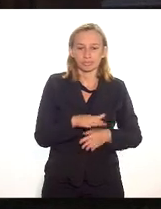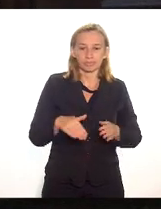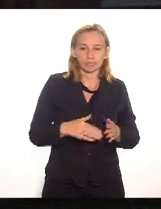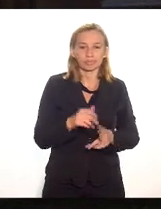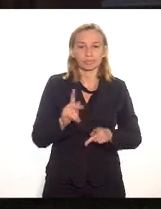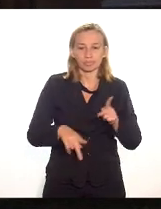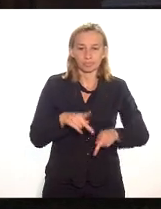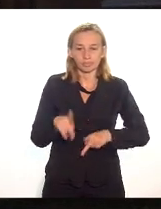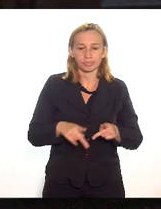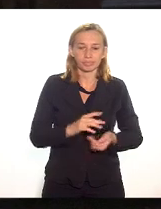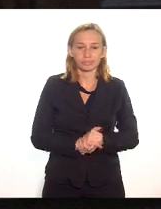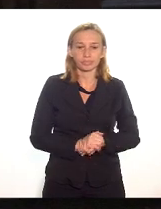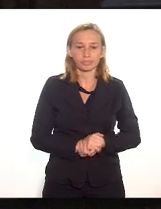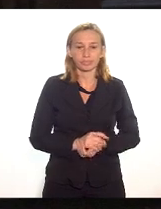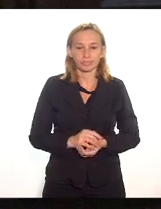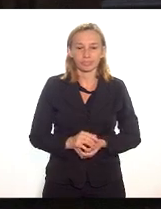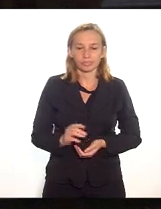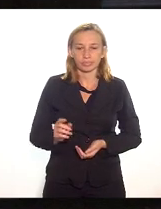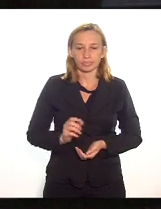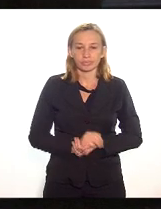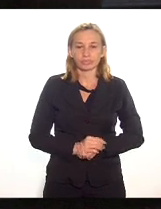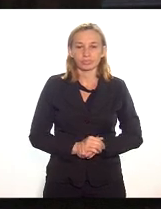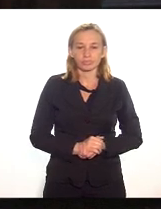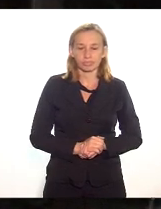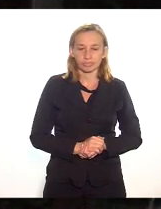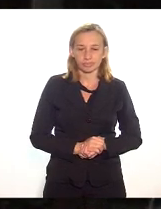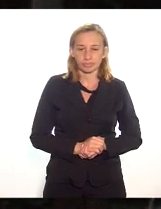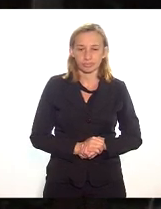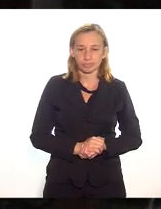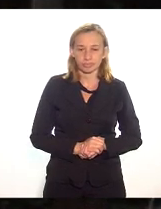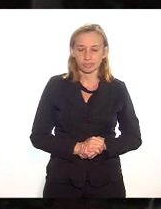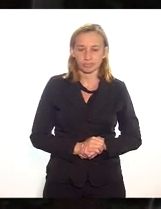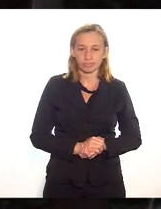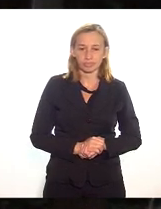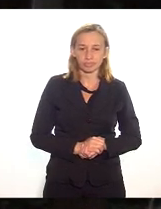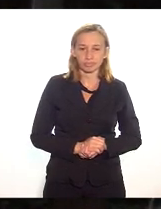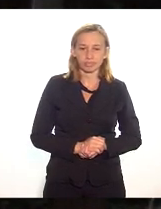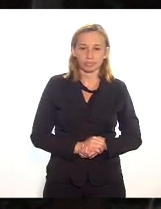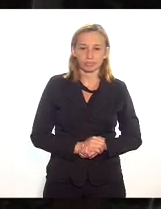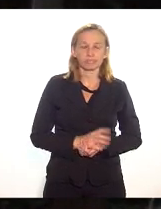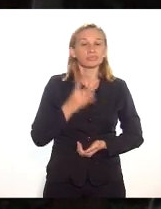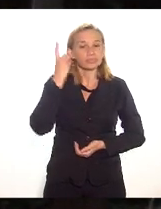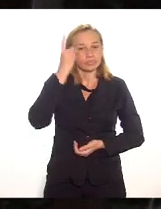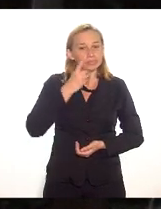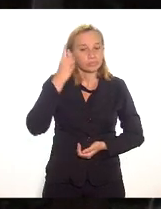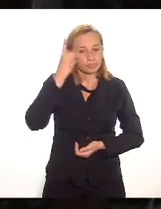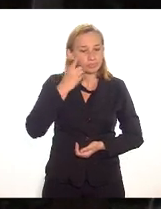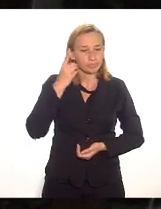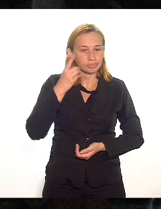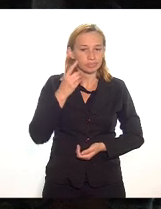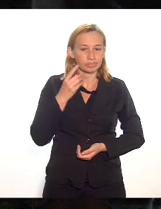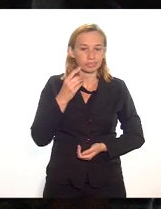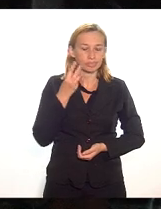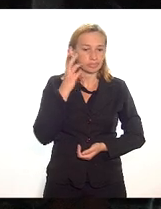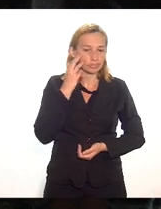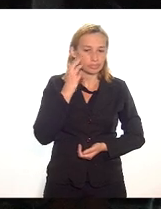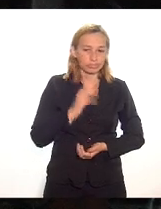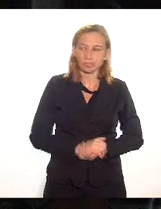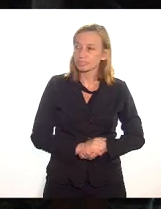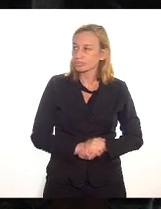sua população. Vamos em frente. Com a palavra, deputado Valdeque